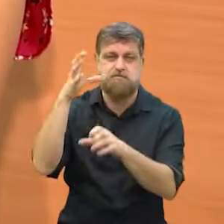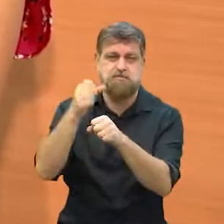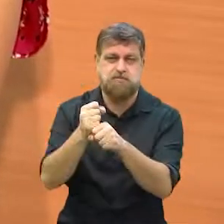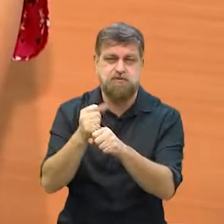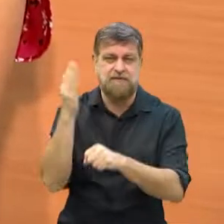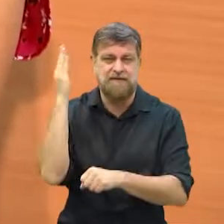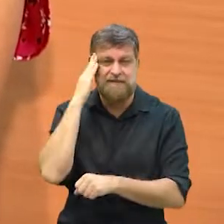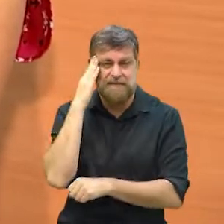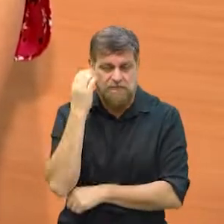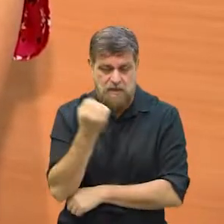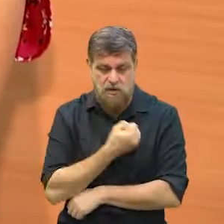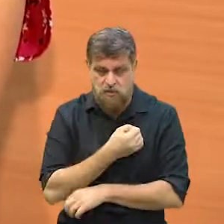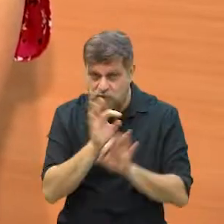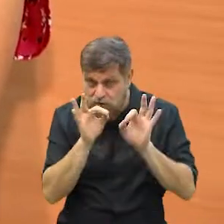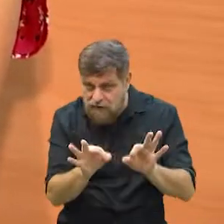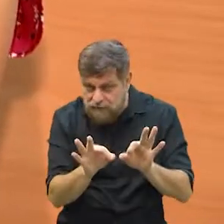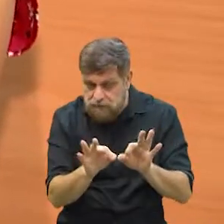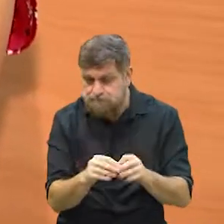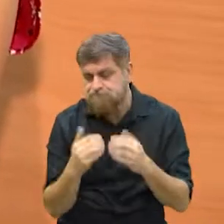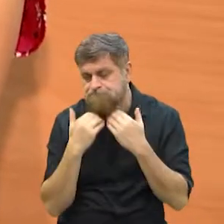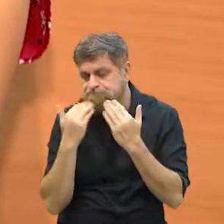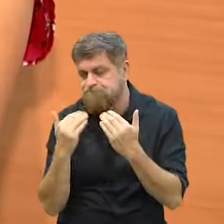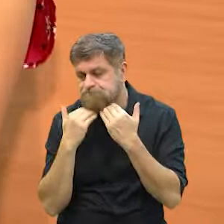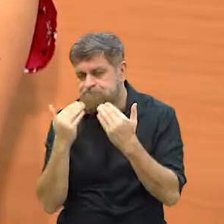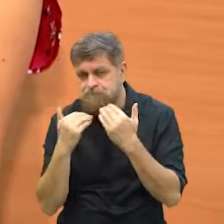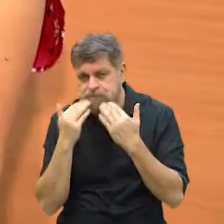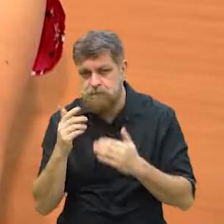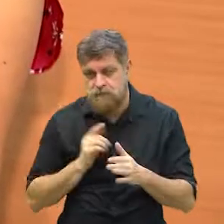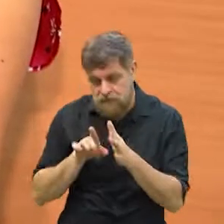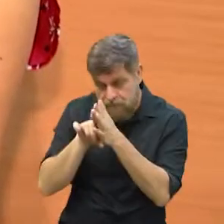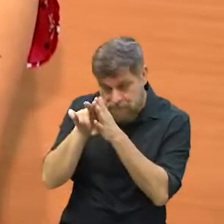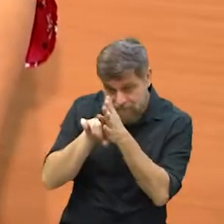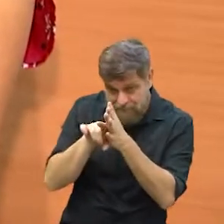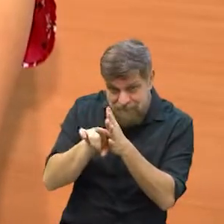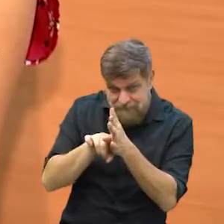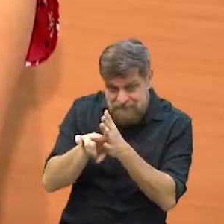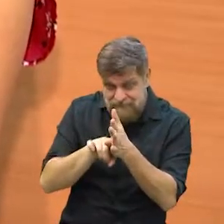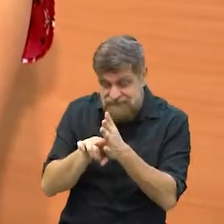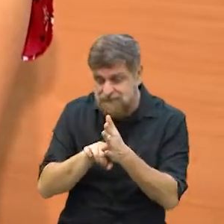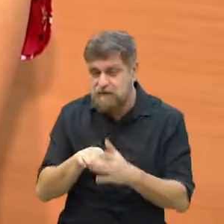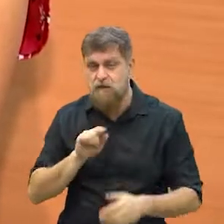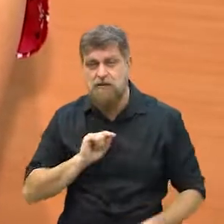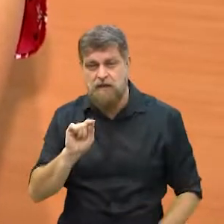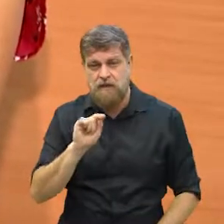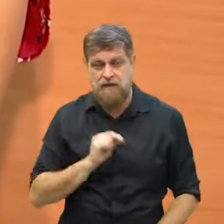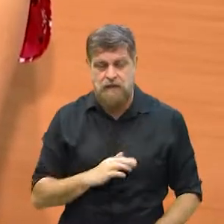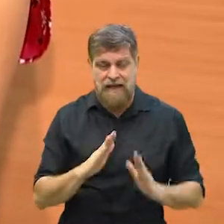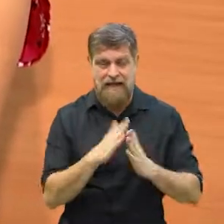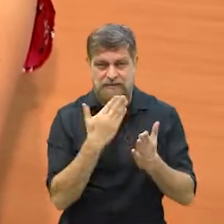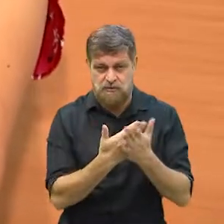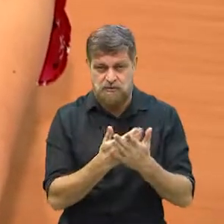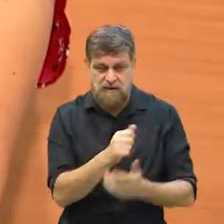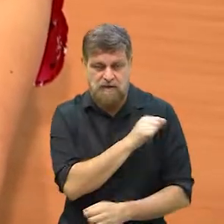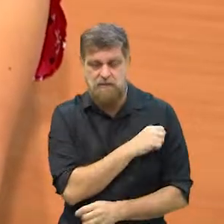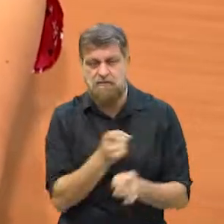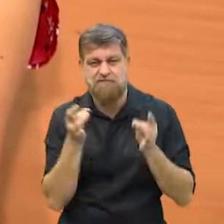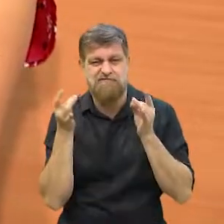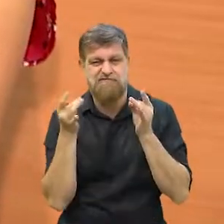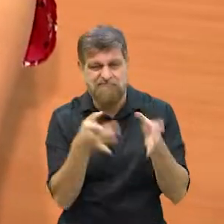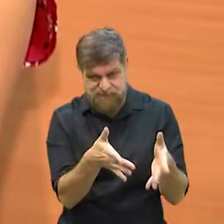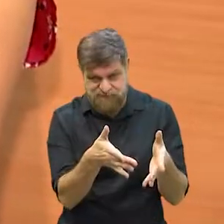um censo para fazer essa quantificação. Mas o que tem sido de pesquisa levantada é que aumentou a evasão